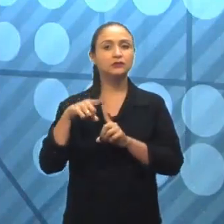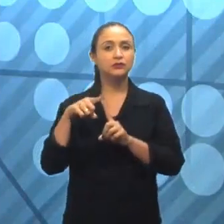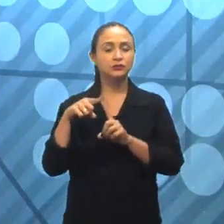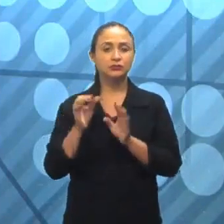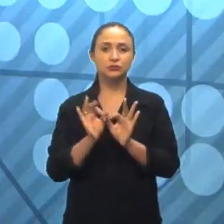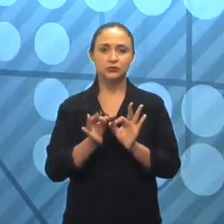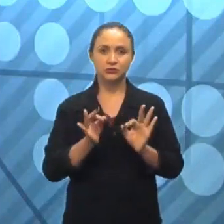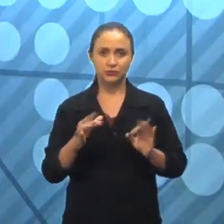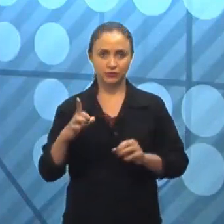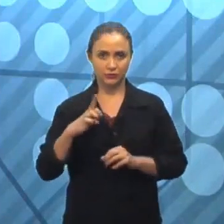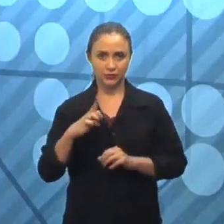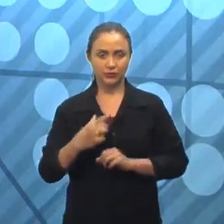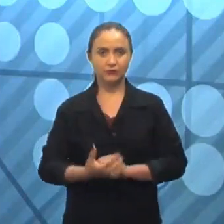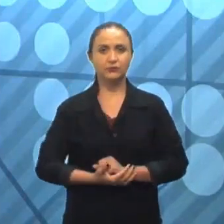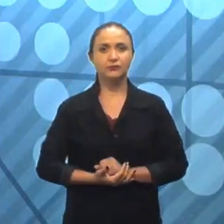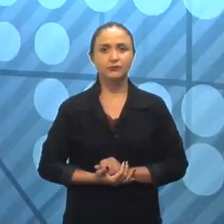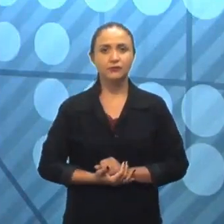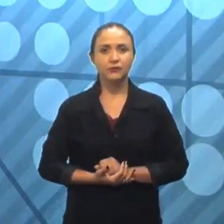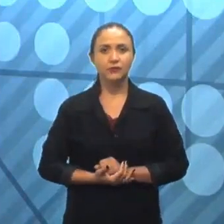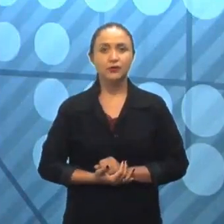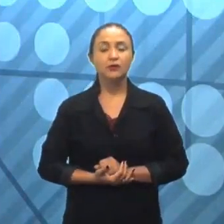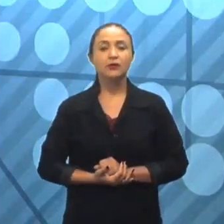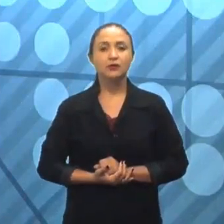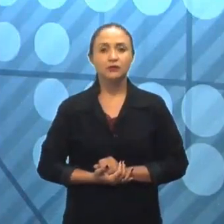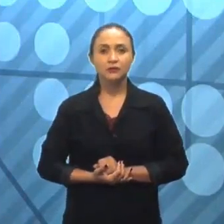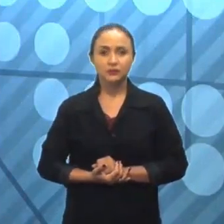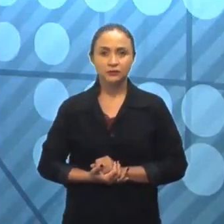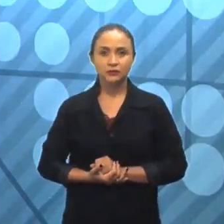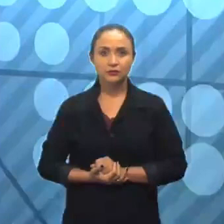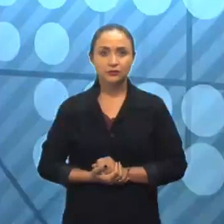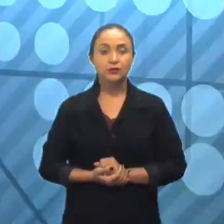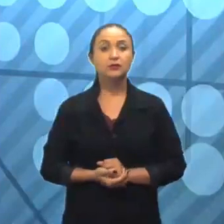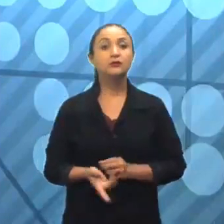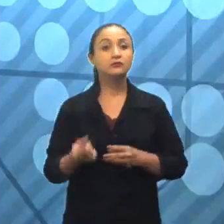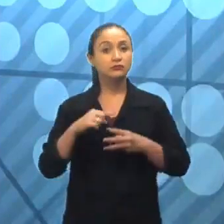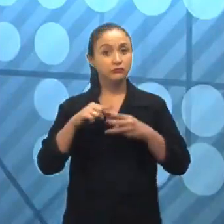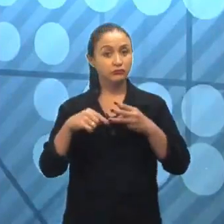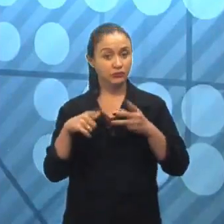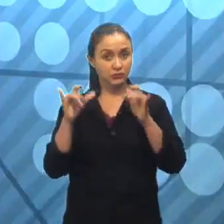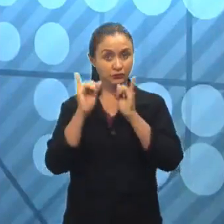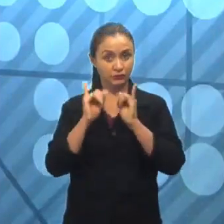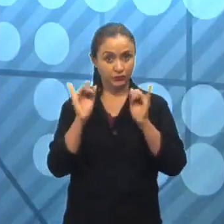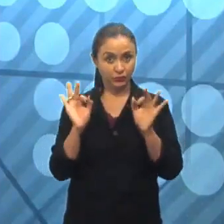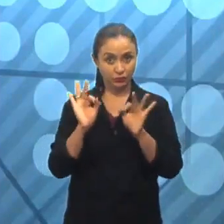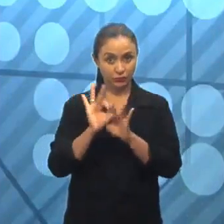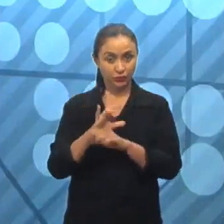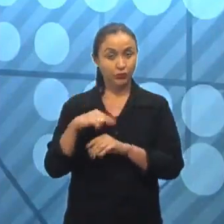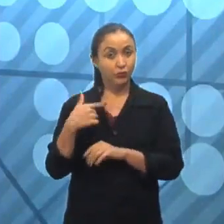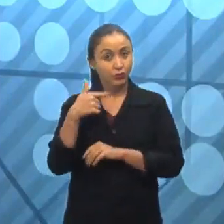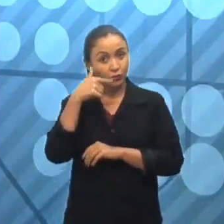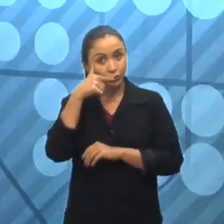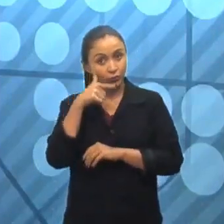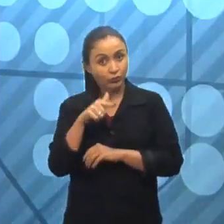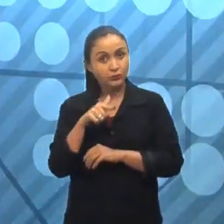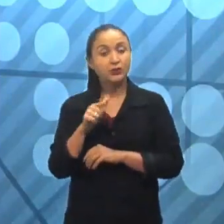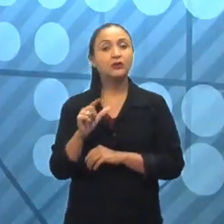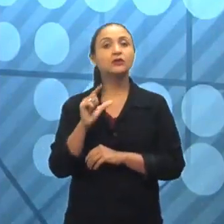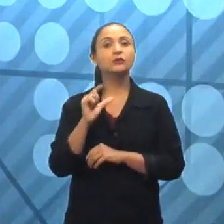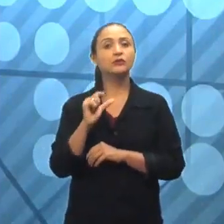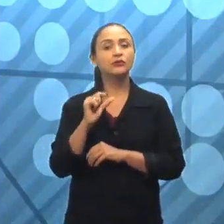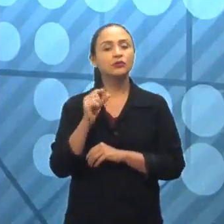de modulação digital. Então, com essa informação, a gente consegue chegar às